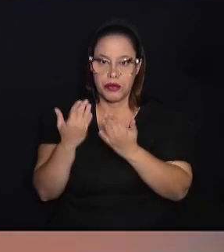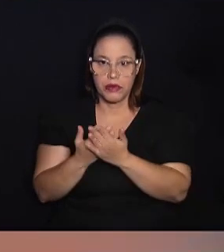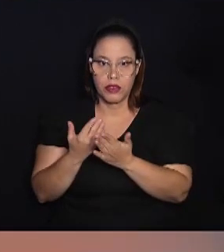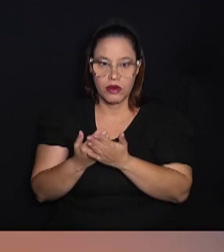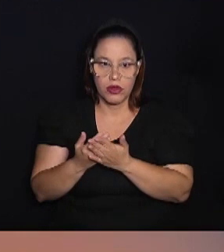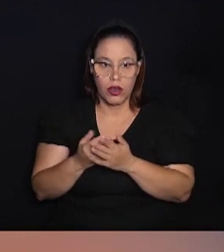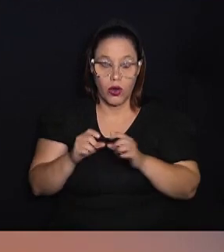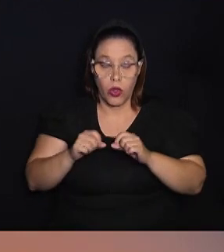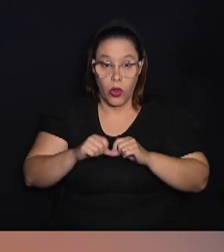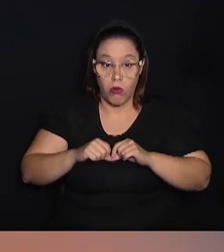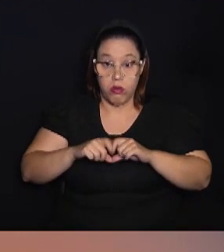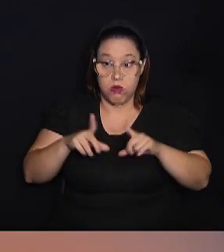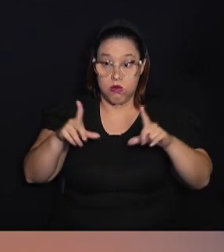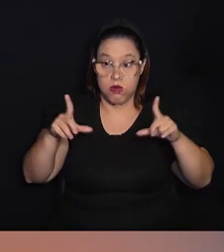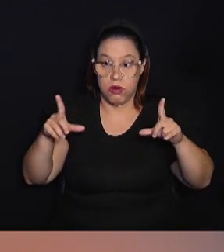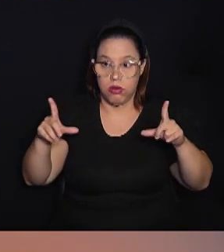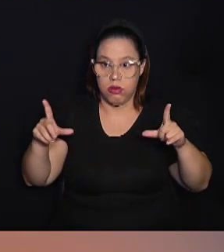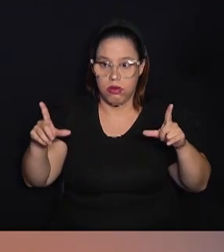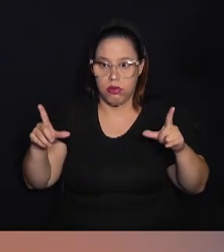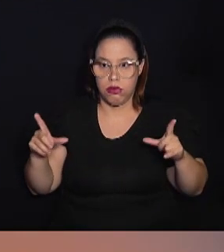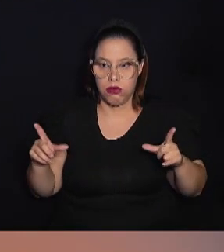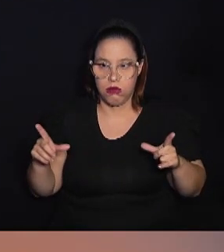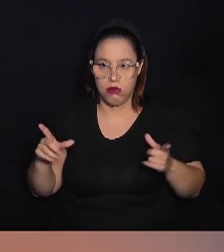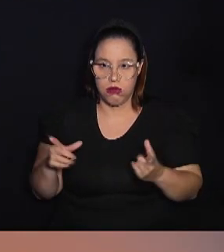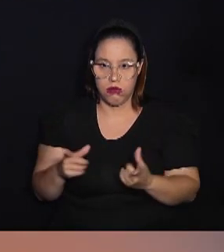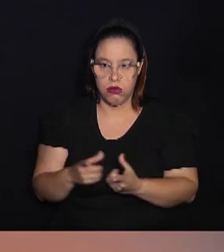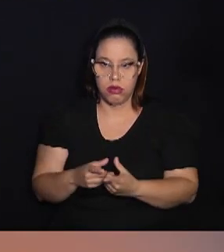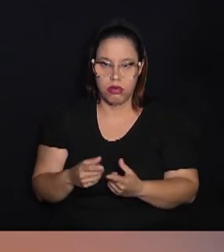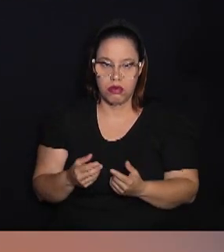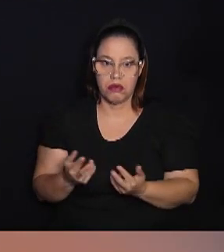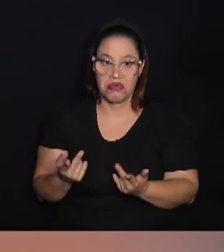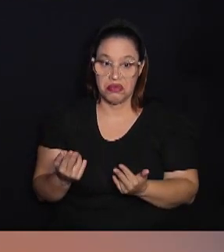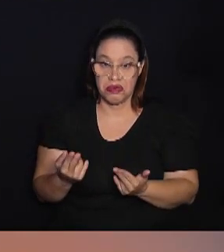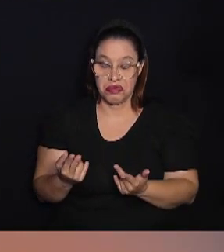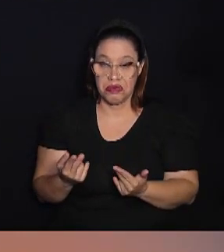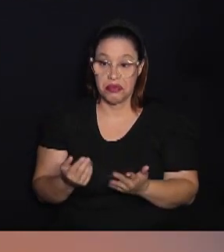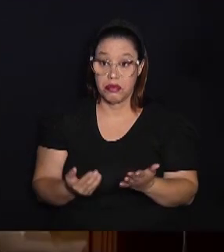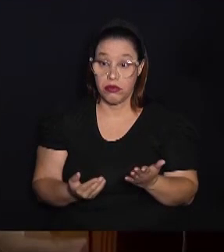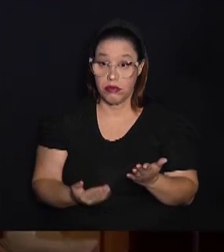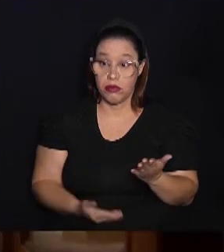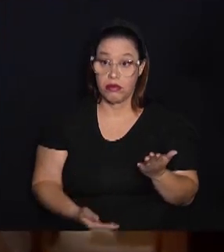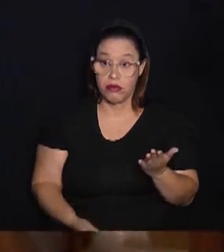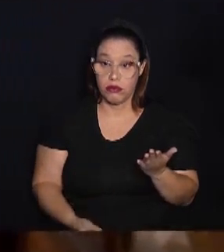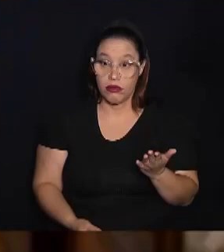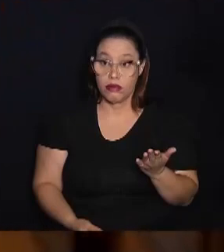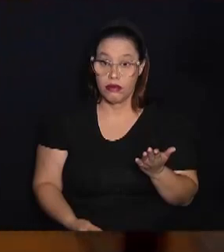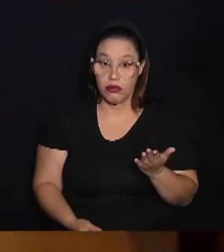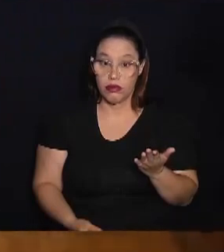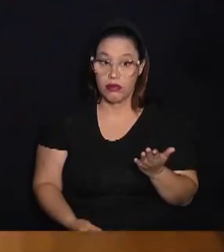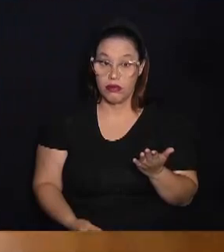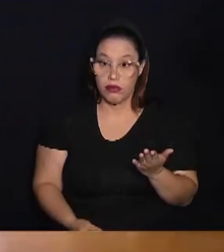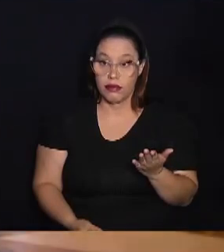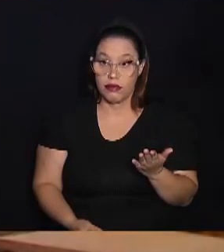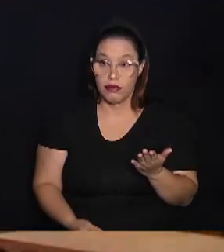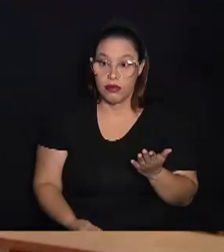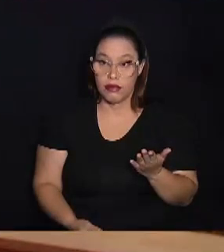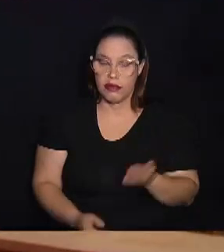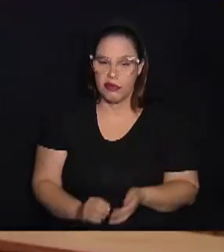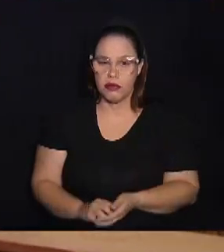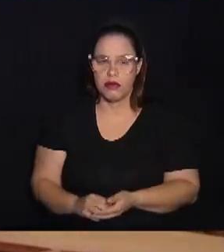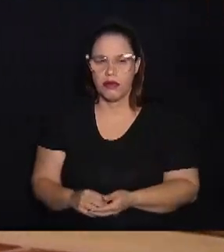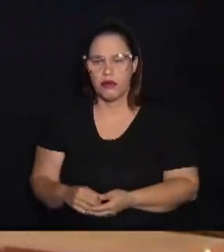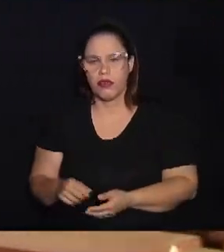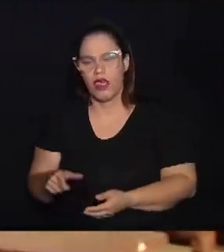um acervo com mais de 20 mil livros, incluindo obras que datam de 1600 e 1700, além